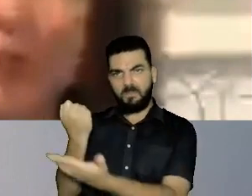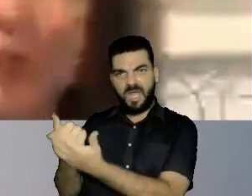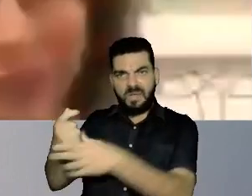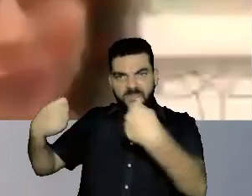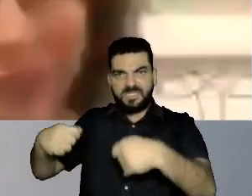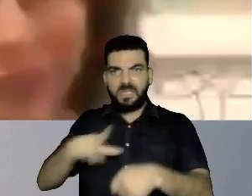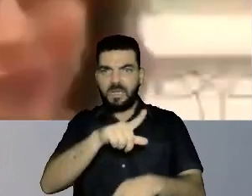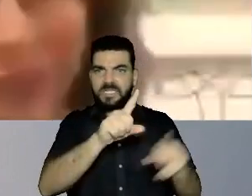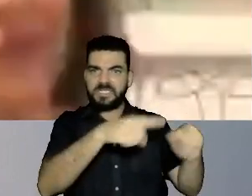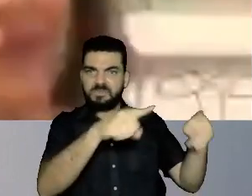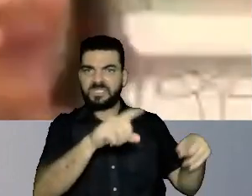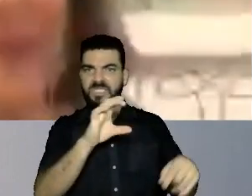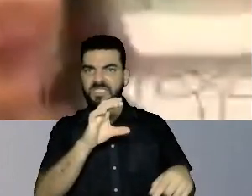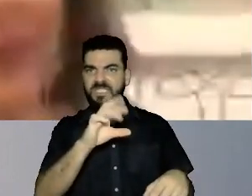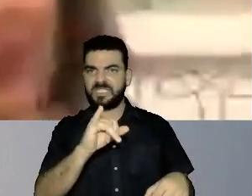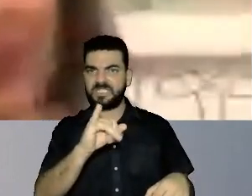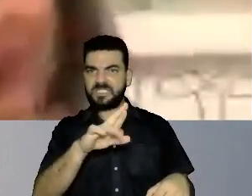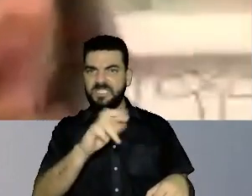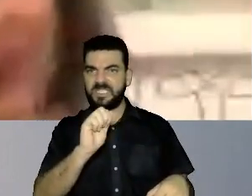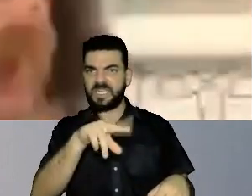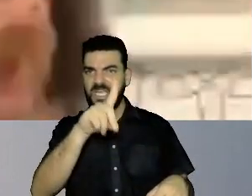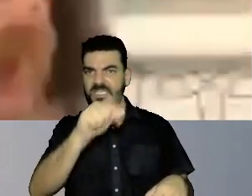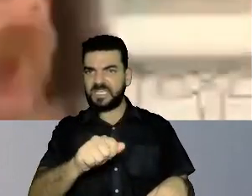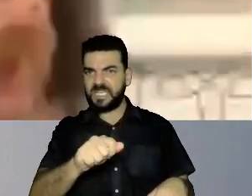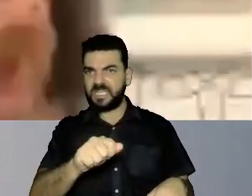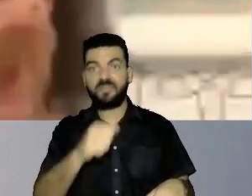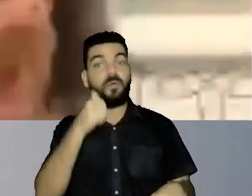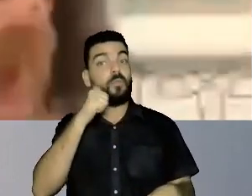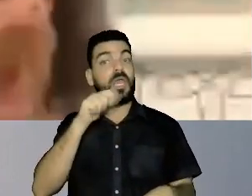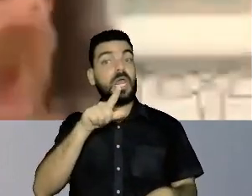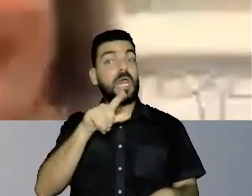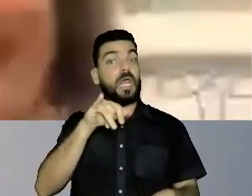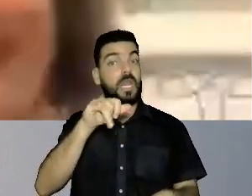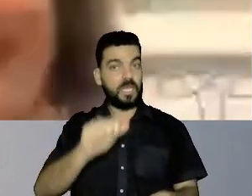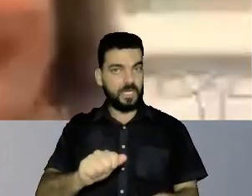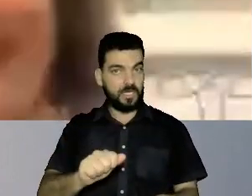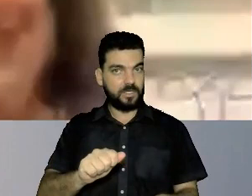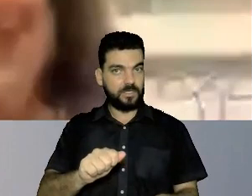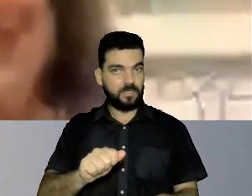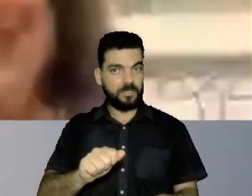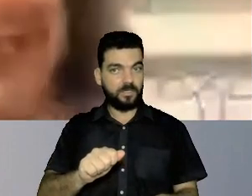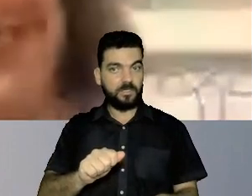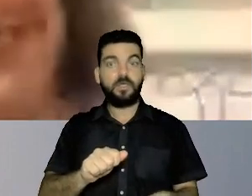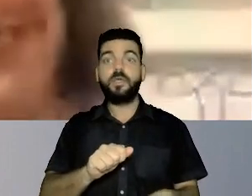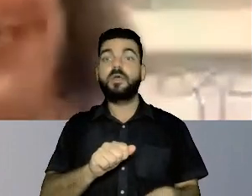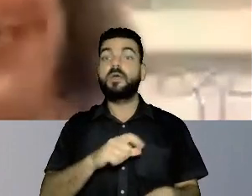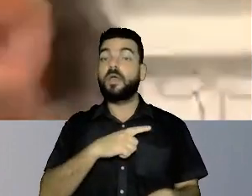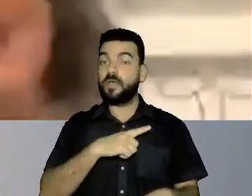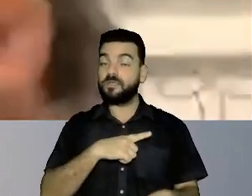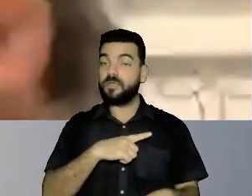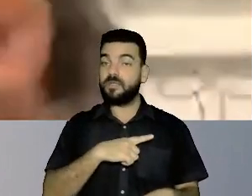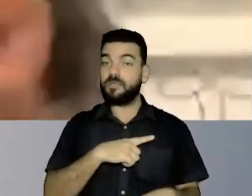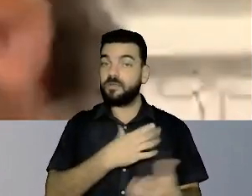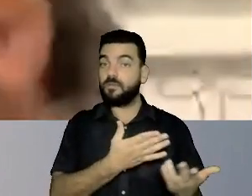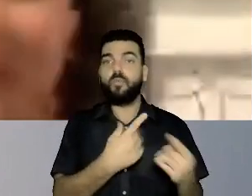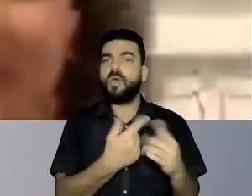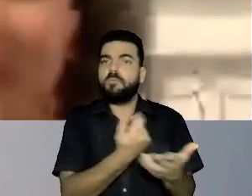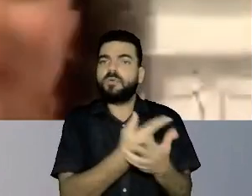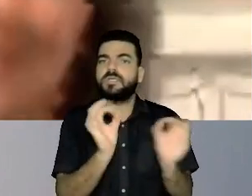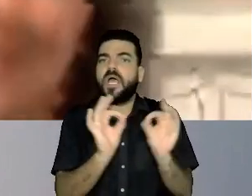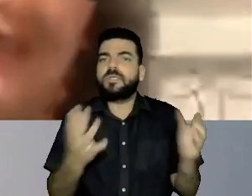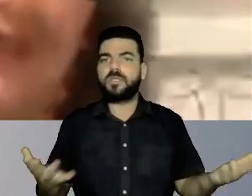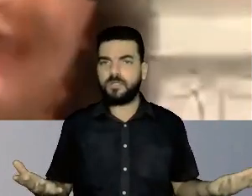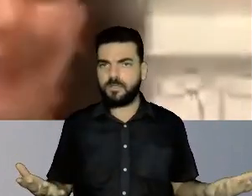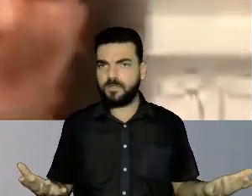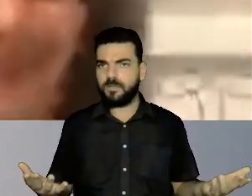ganha mais direitos autorais no mundo. Então, por que o Parabéns para Você tem direito autoral e todas as cirandas que